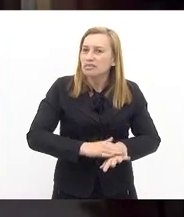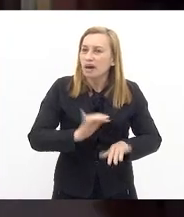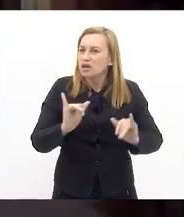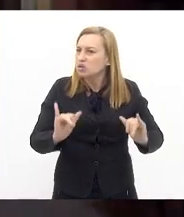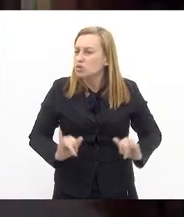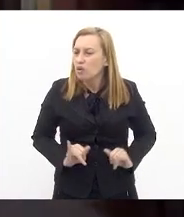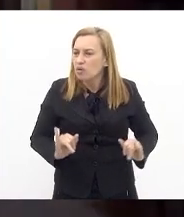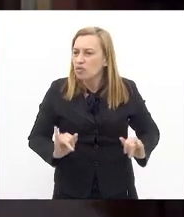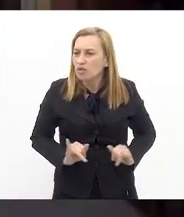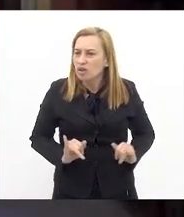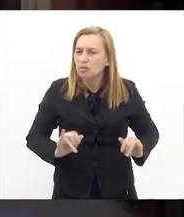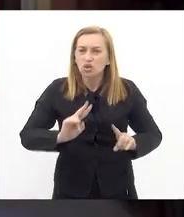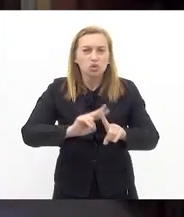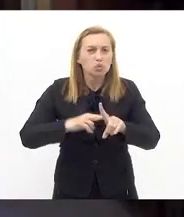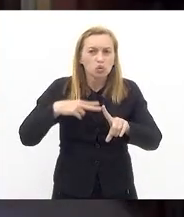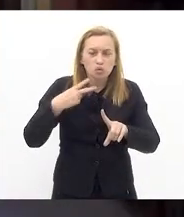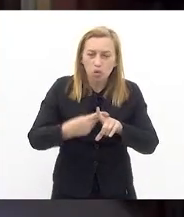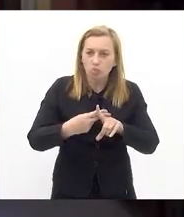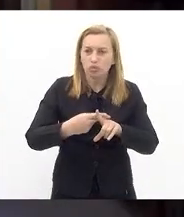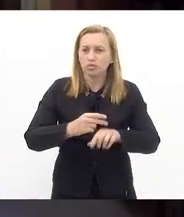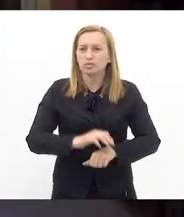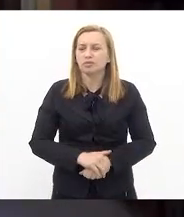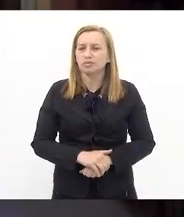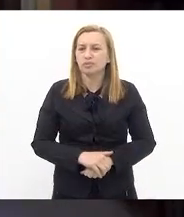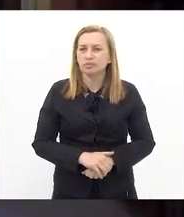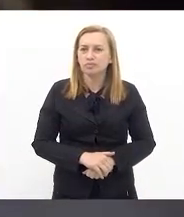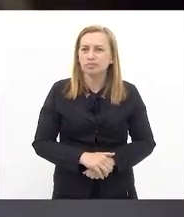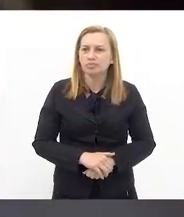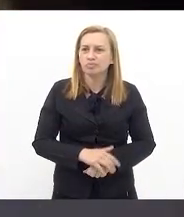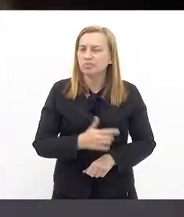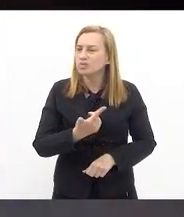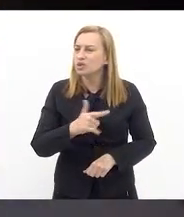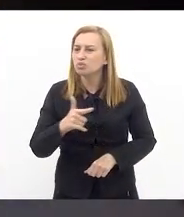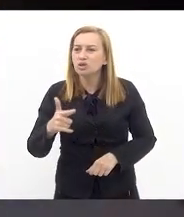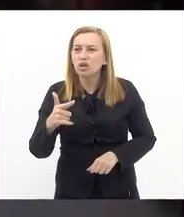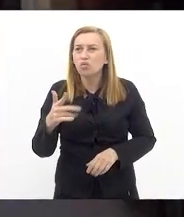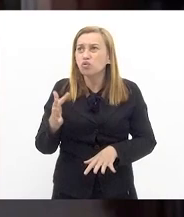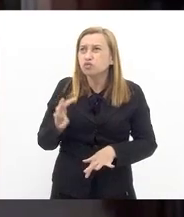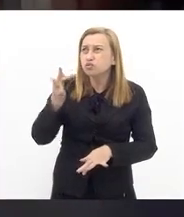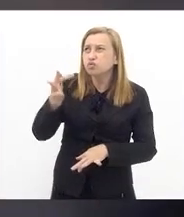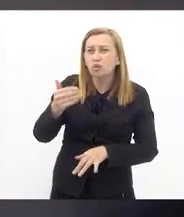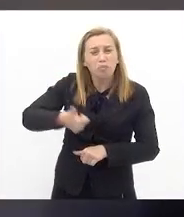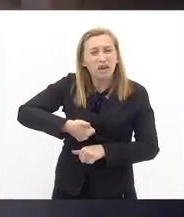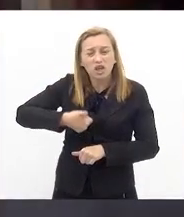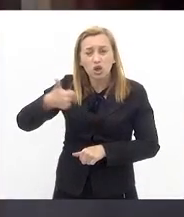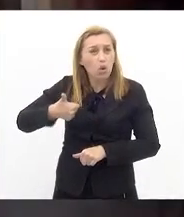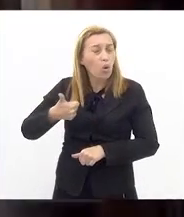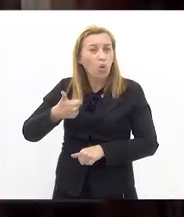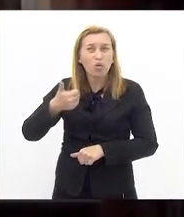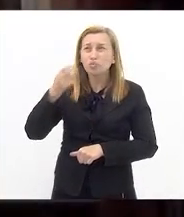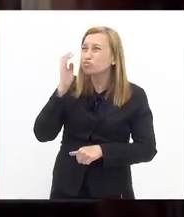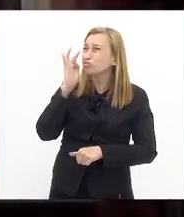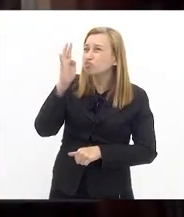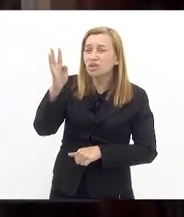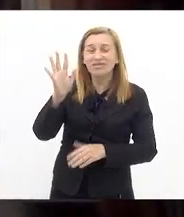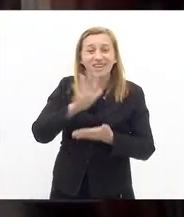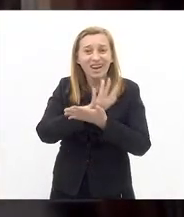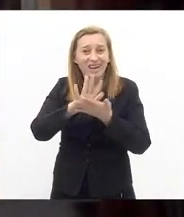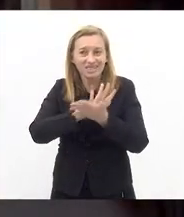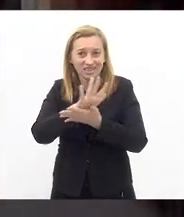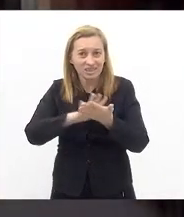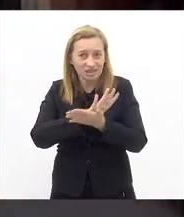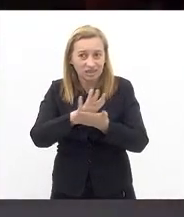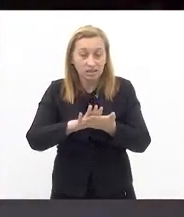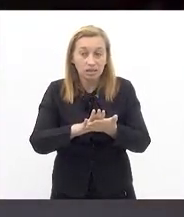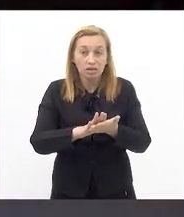vez mais, sem uma perspectiva de um futuro logo adiante começar